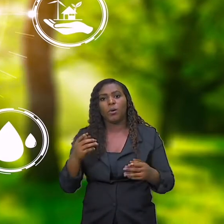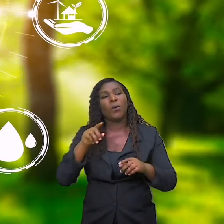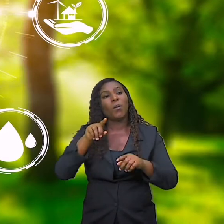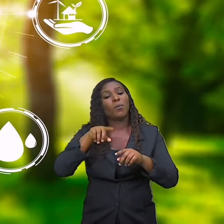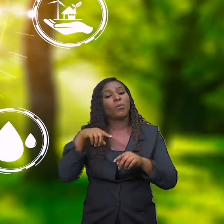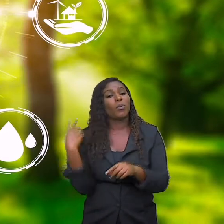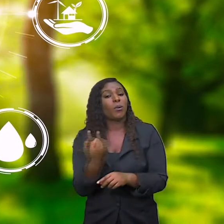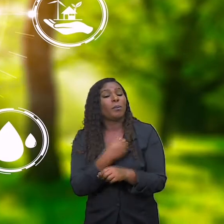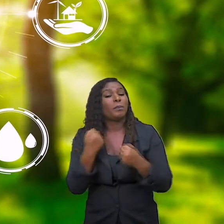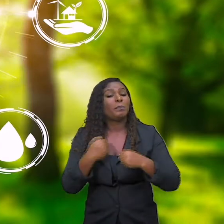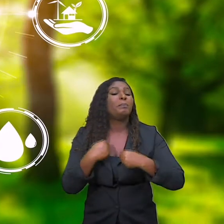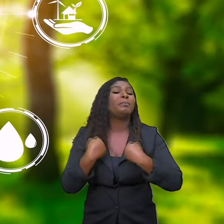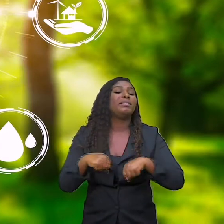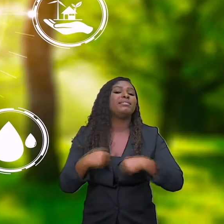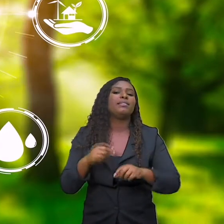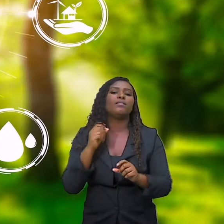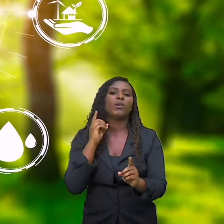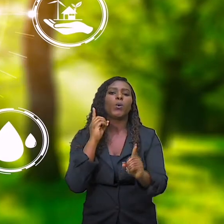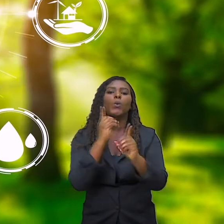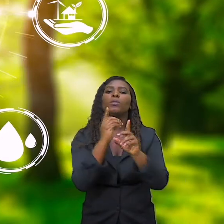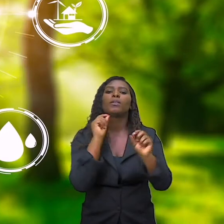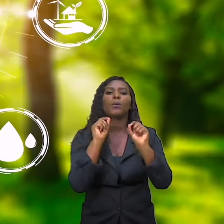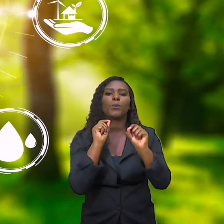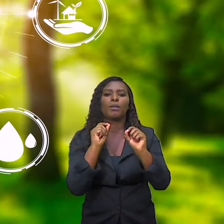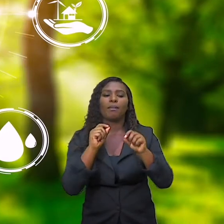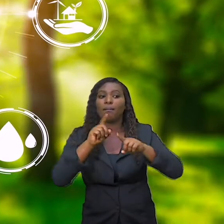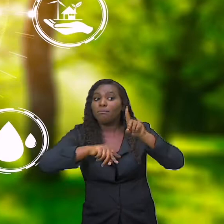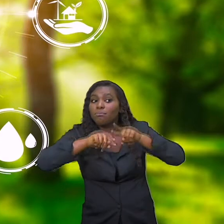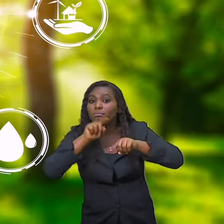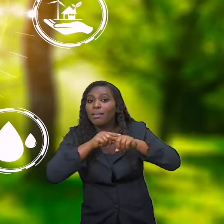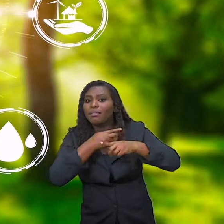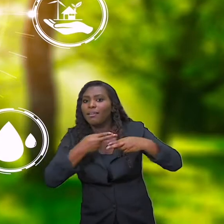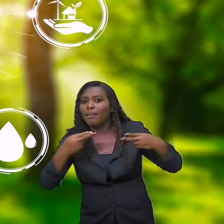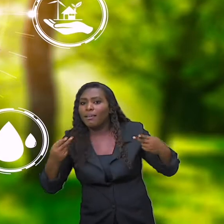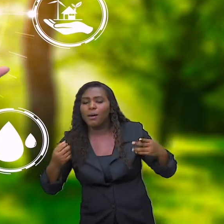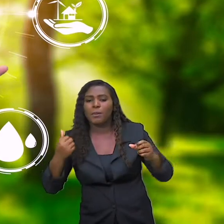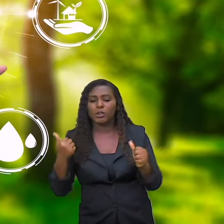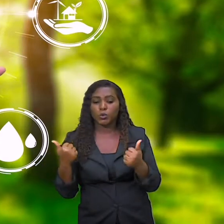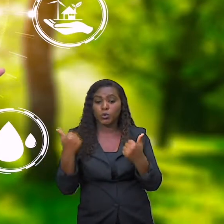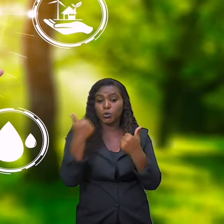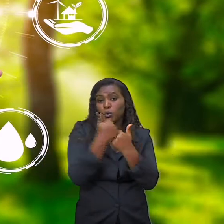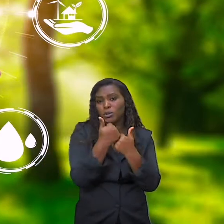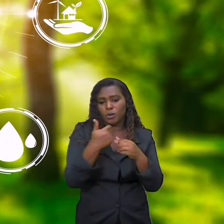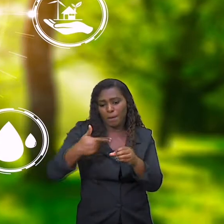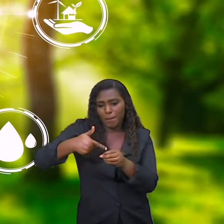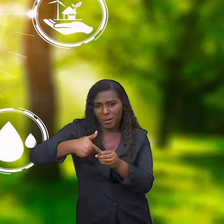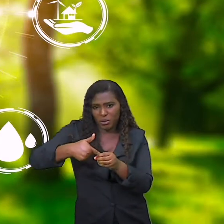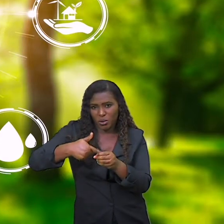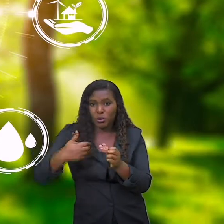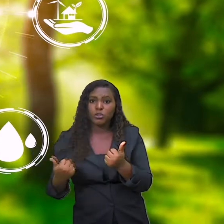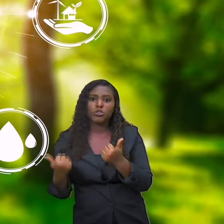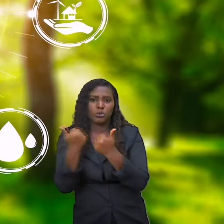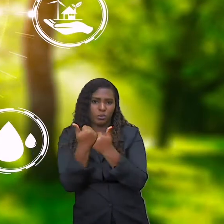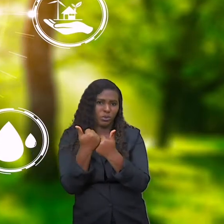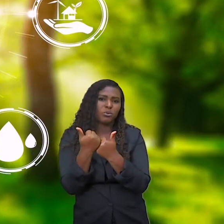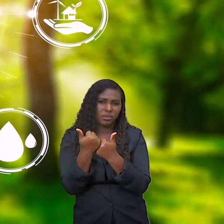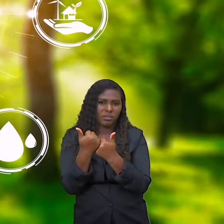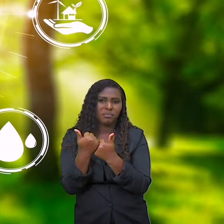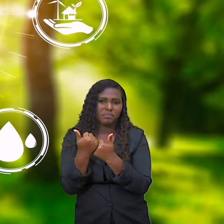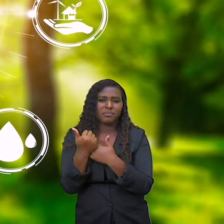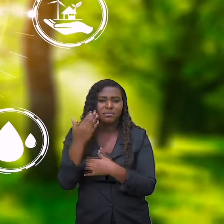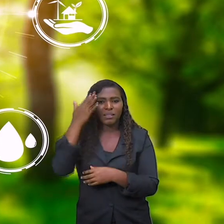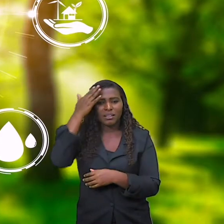ambiental. Muitos pesquisadores tentam adaptar as atuais tecnologias para o uso